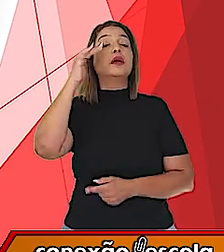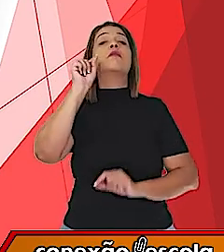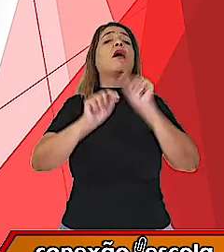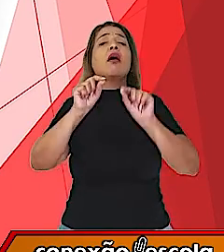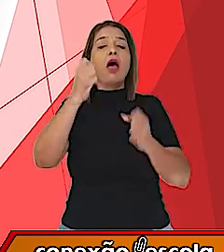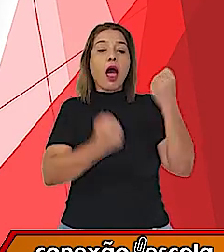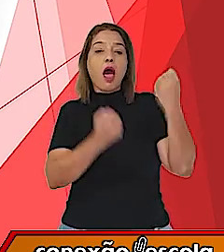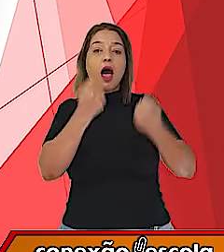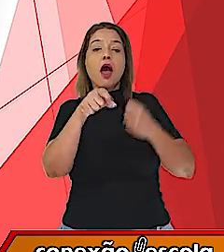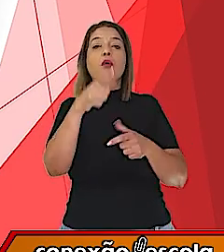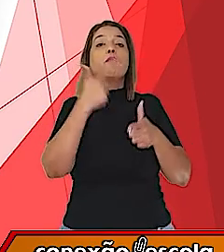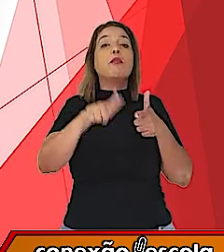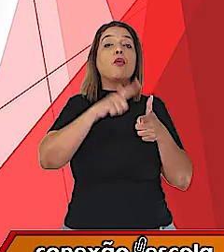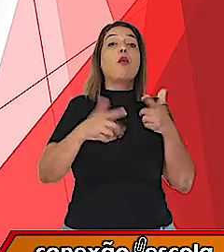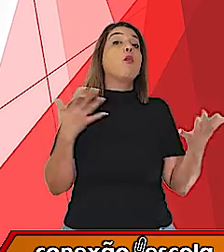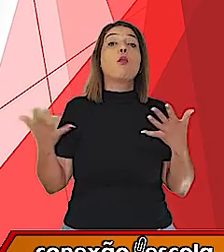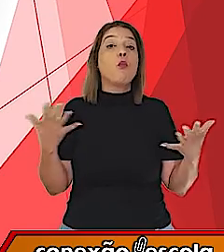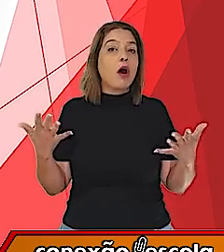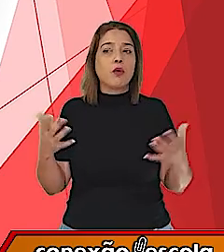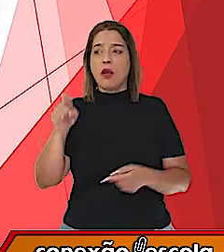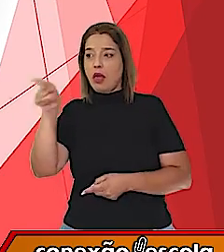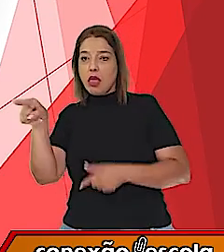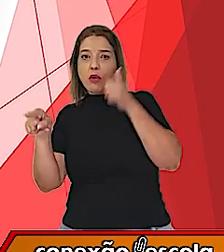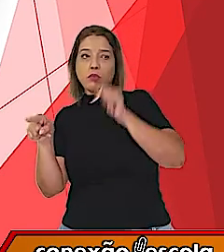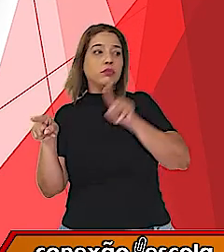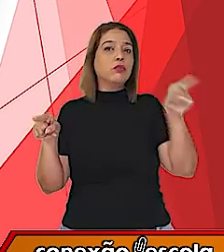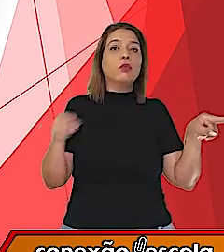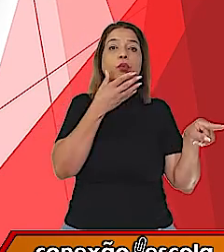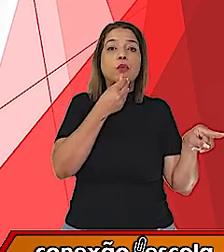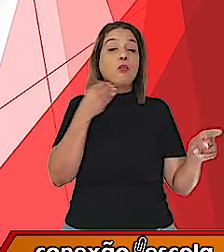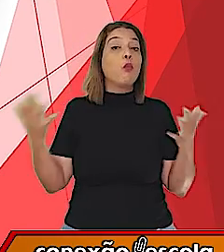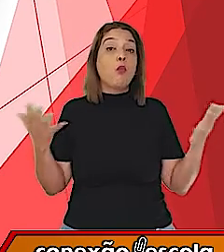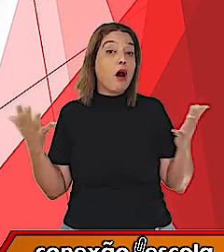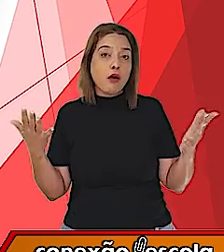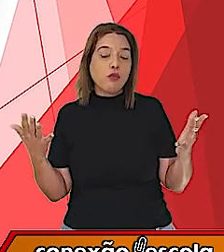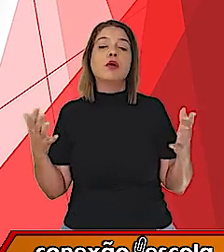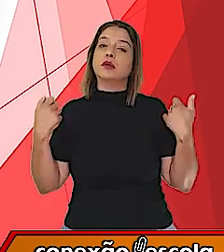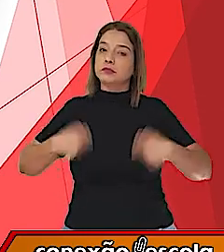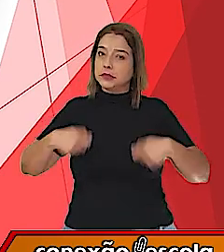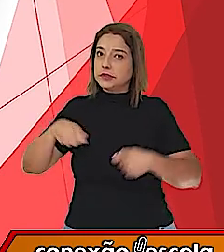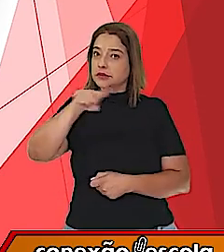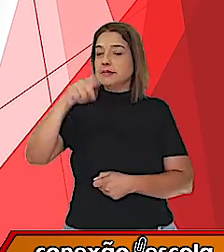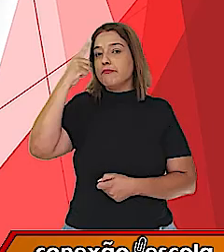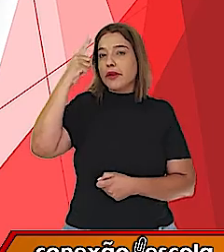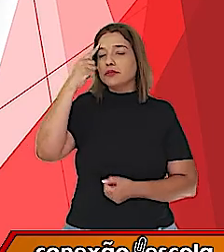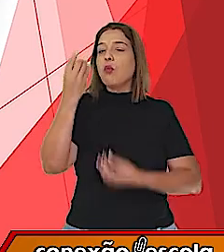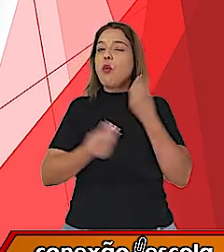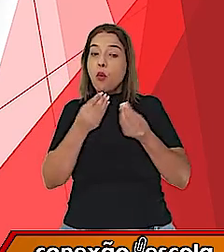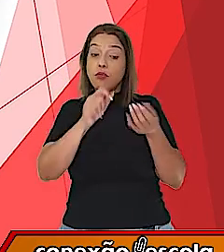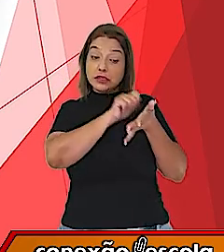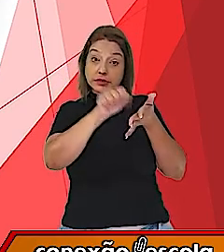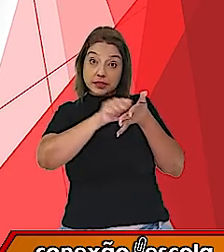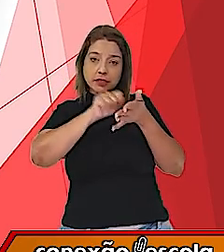quem era o carro que estava com problemas, de Joana ou de Marcos. É preciso sempre pensar em escrever